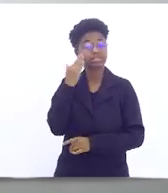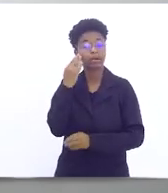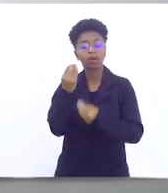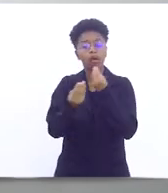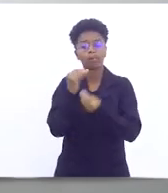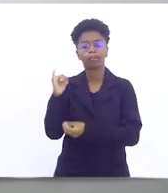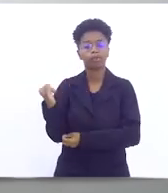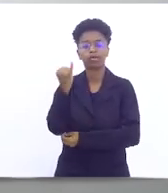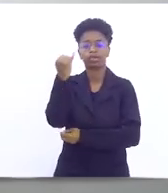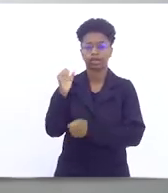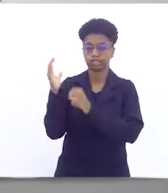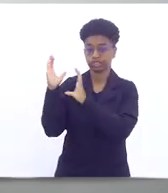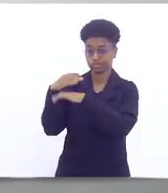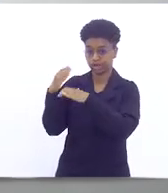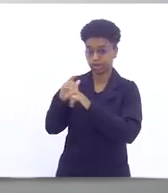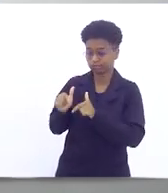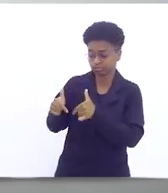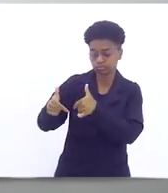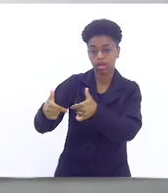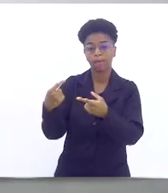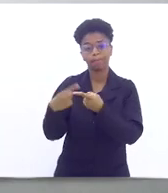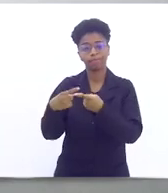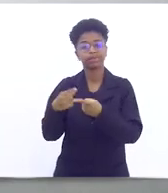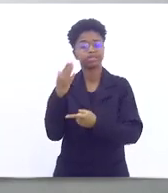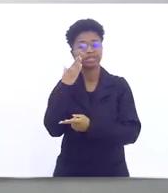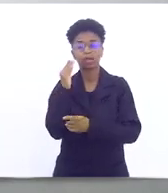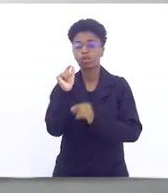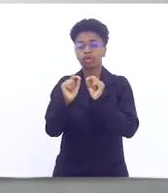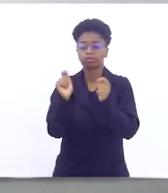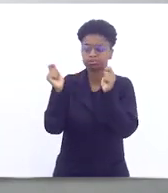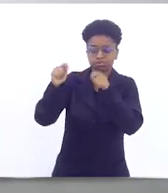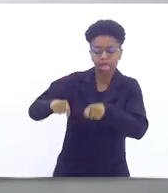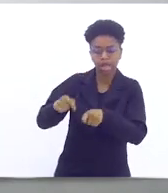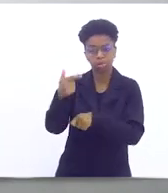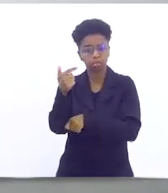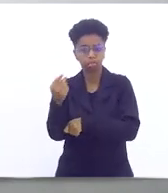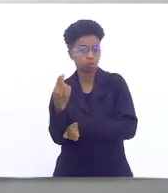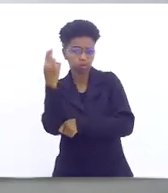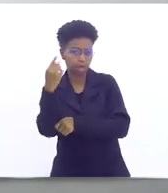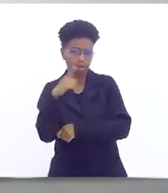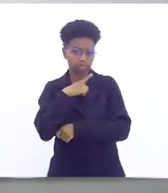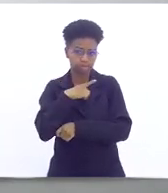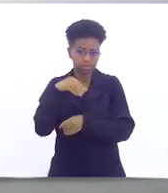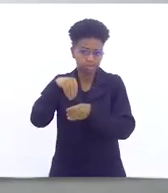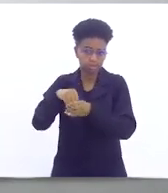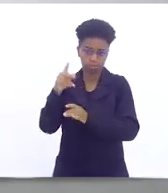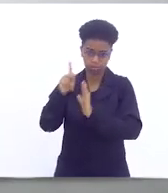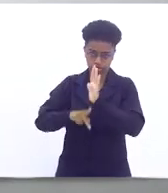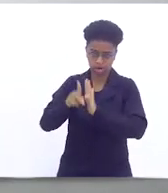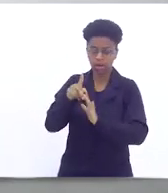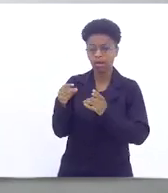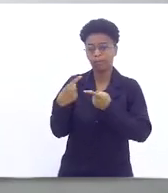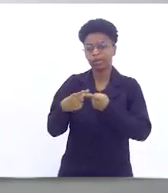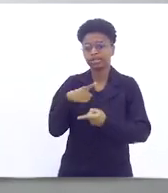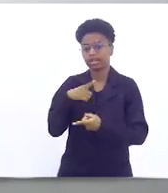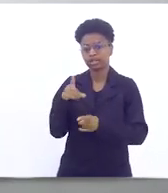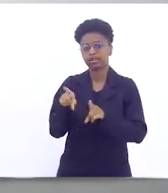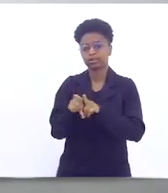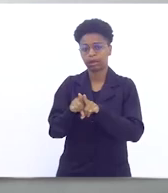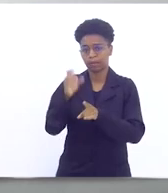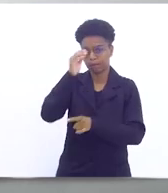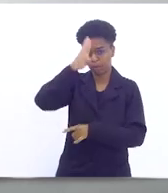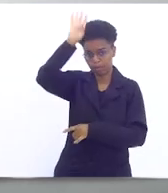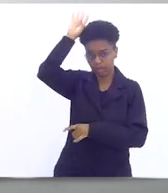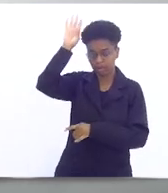até do que era possível ter do que não era possível ter naquela naquele projeto a gente também receberia ali o corpo de